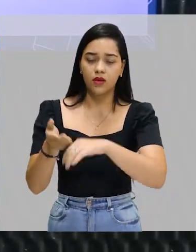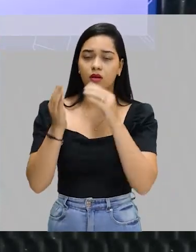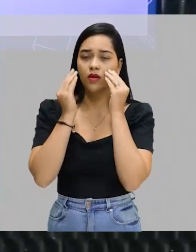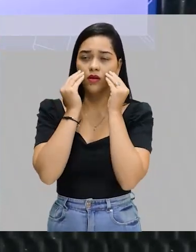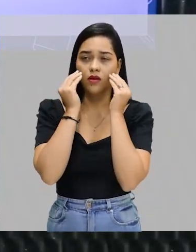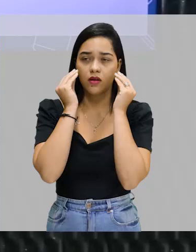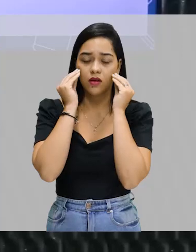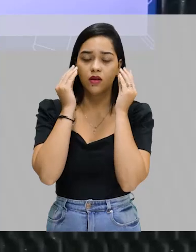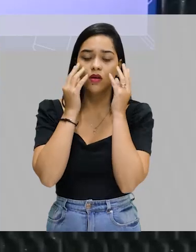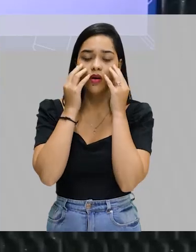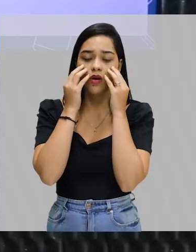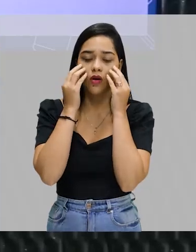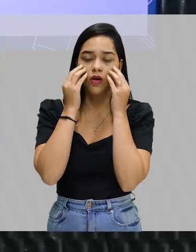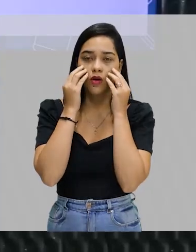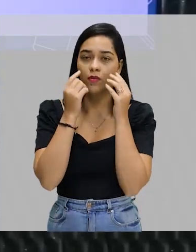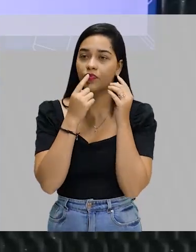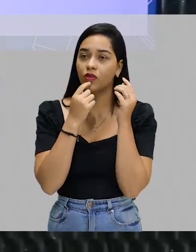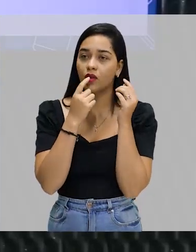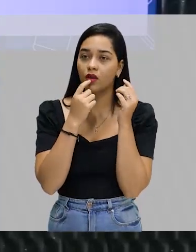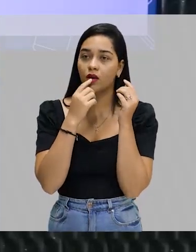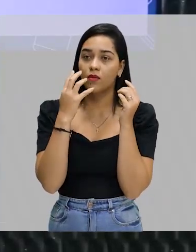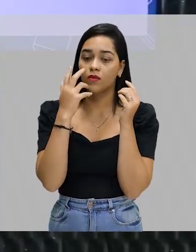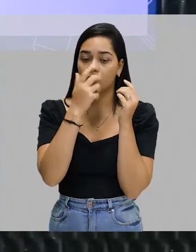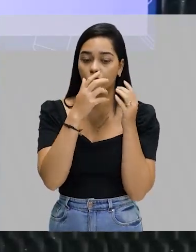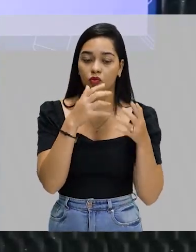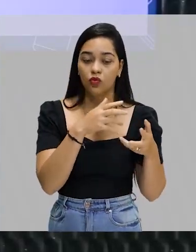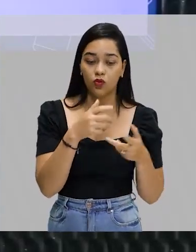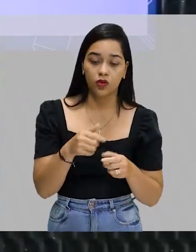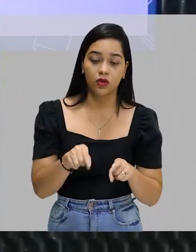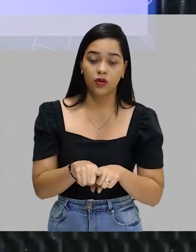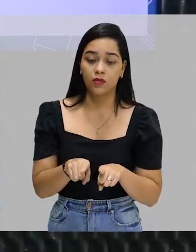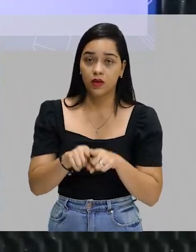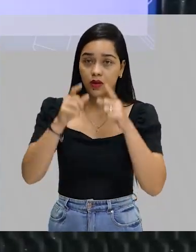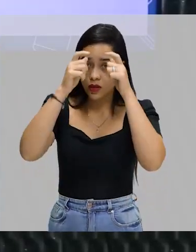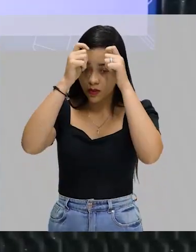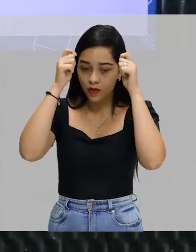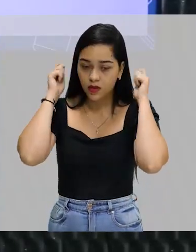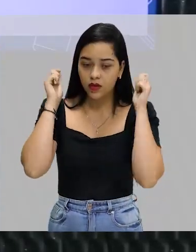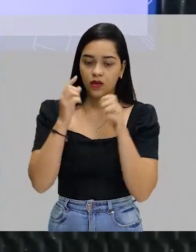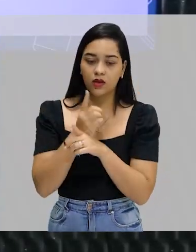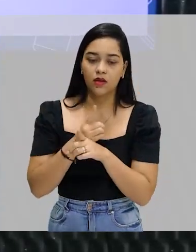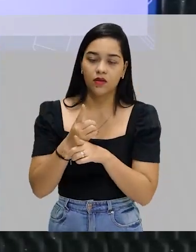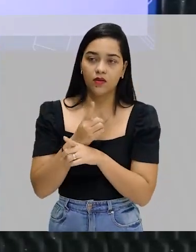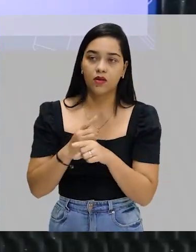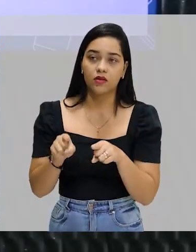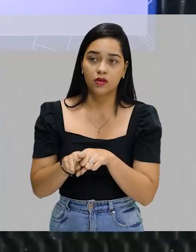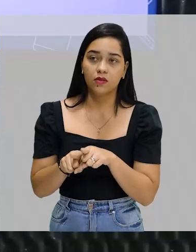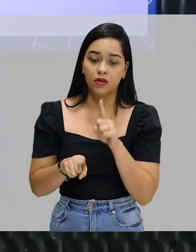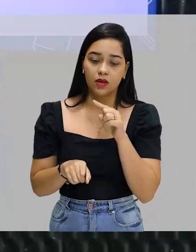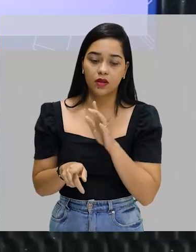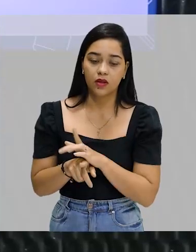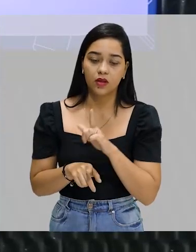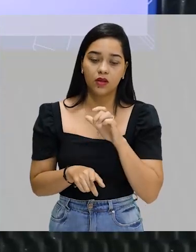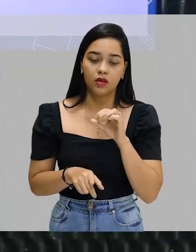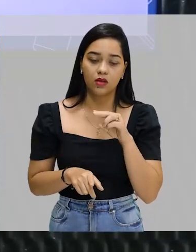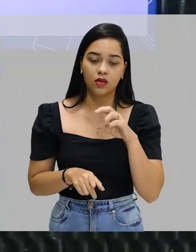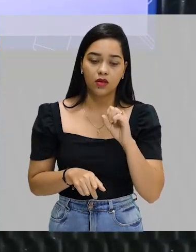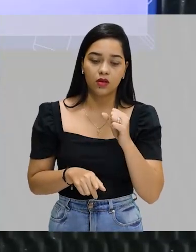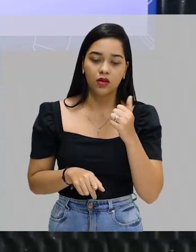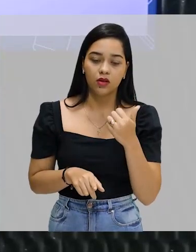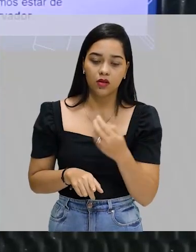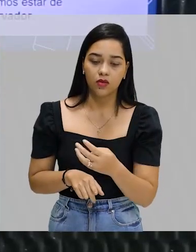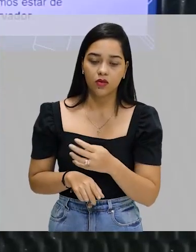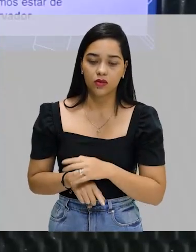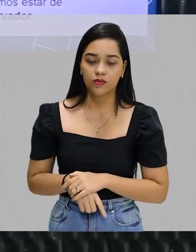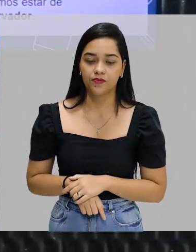vampiresco, com uma bolotinha vermelha, era a coisa mais linda do mundo. E as perucas eram falsas, inclusive a de Luís XIV. Olha que coisa